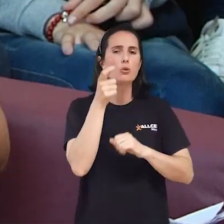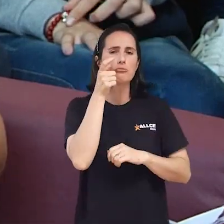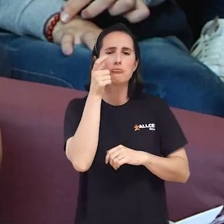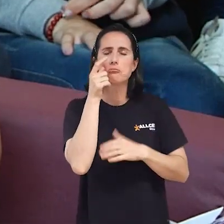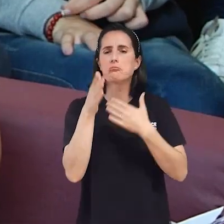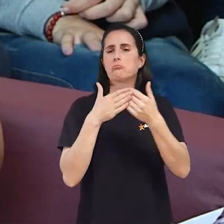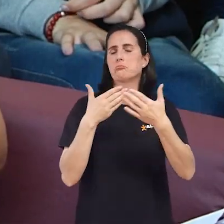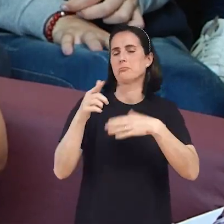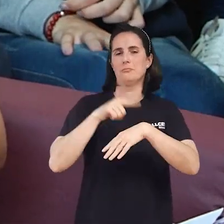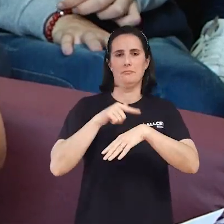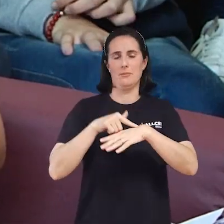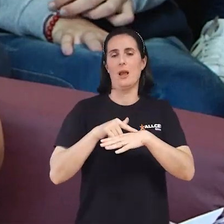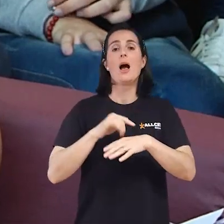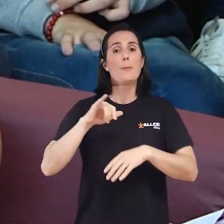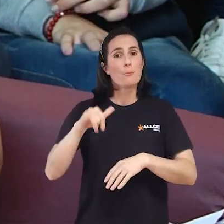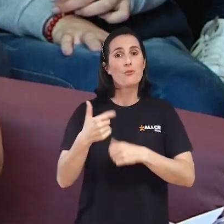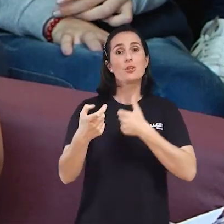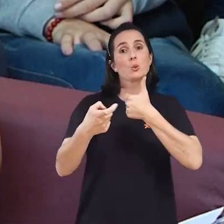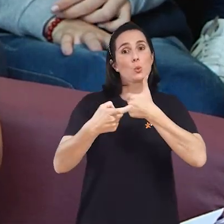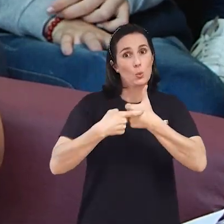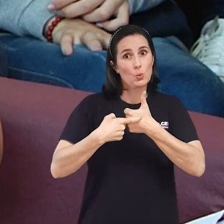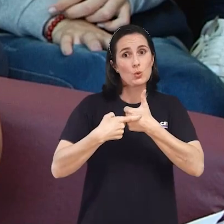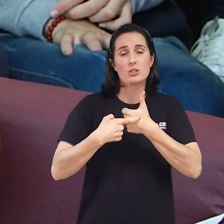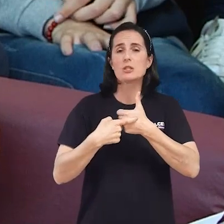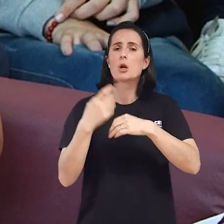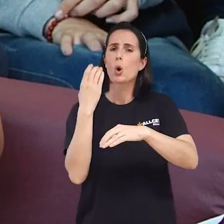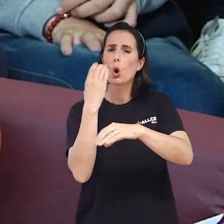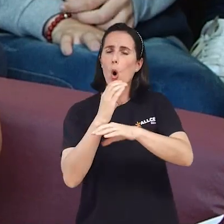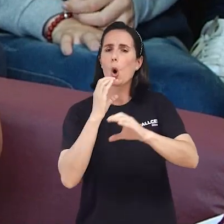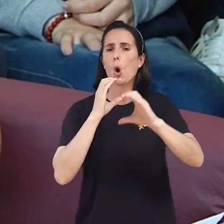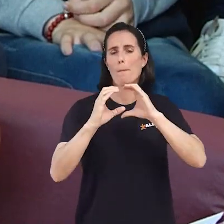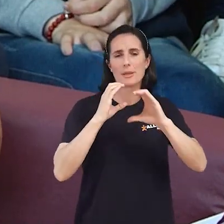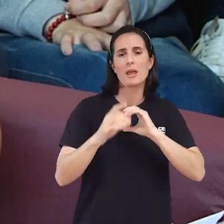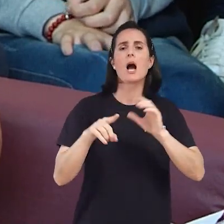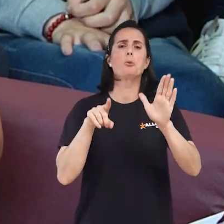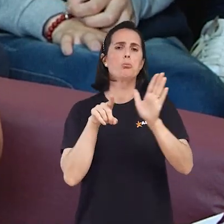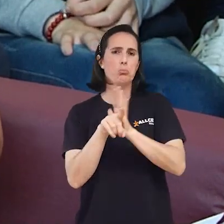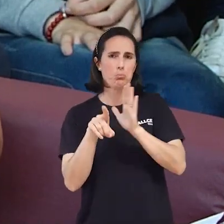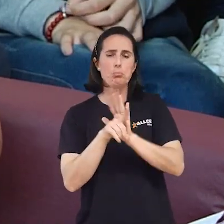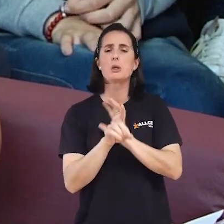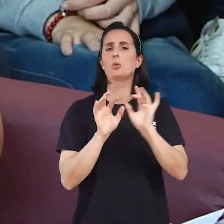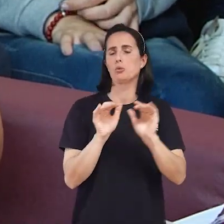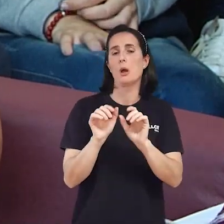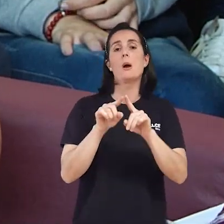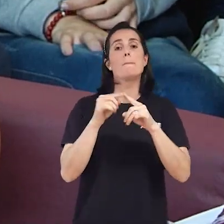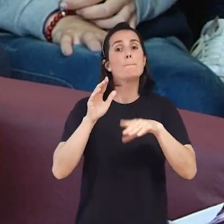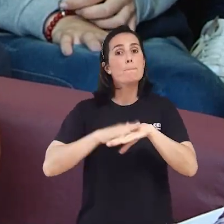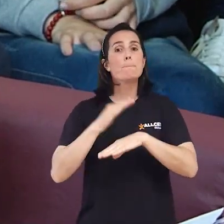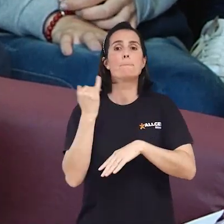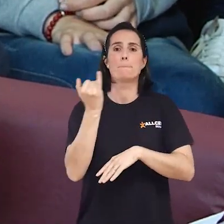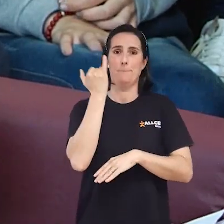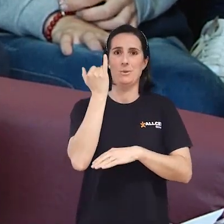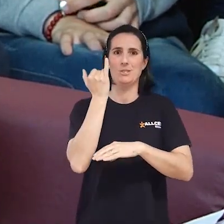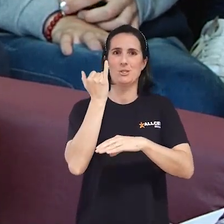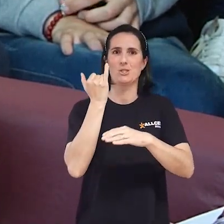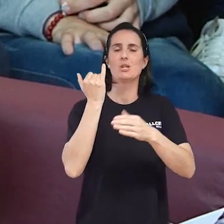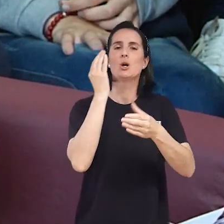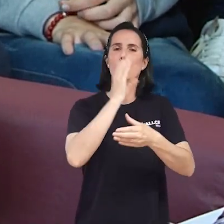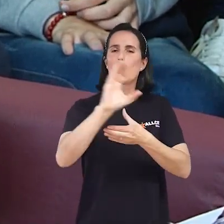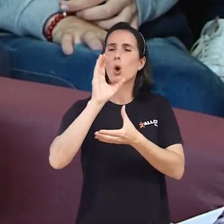assistir quando quiser e aproveite para curtir, deixar o seu recado, sua pergunta, mas o mais